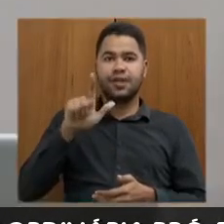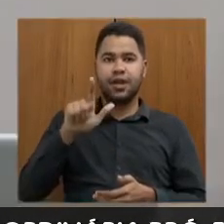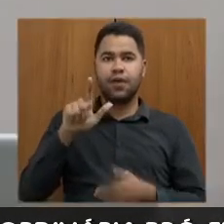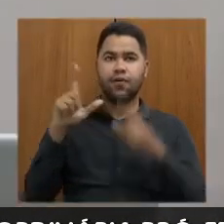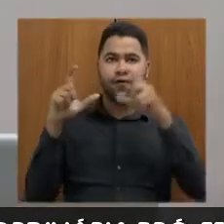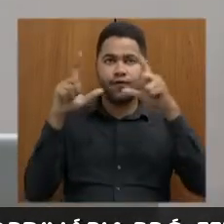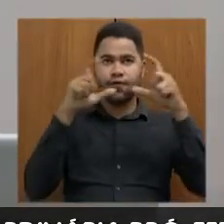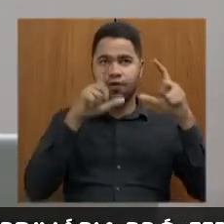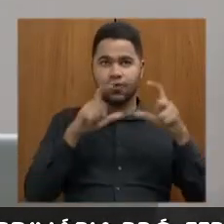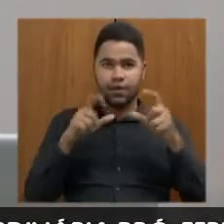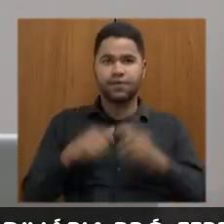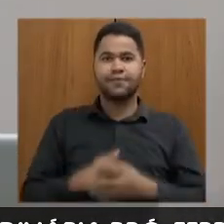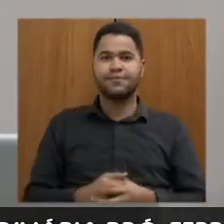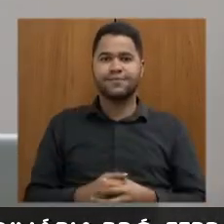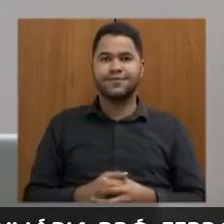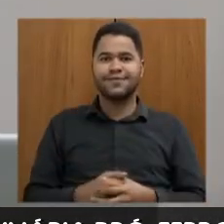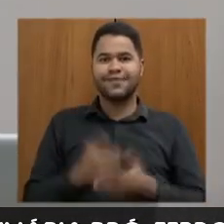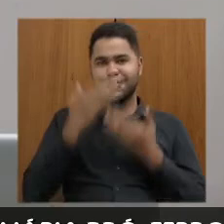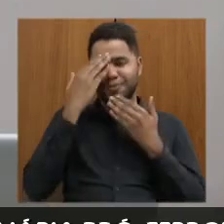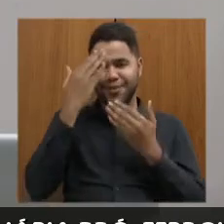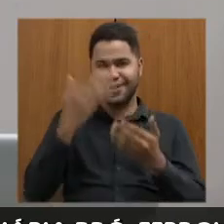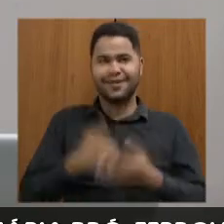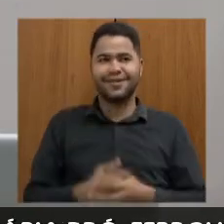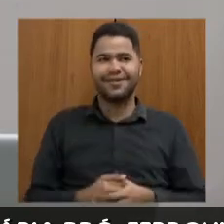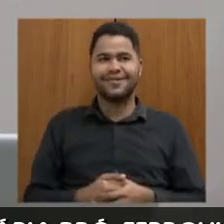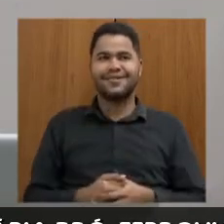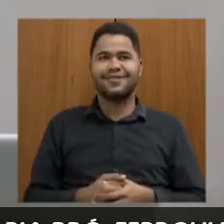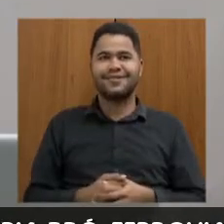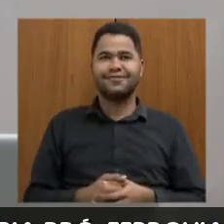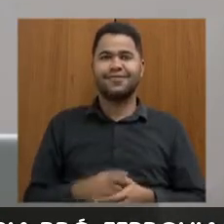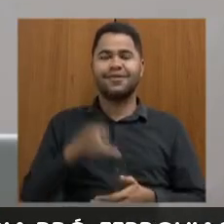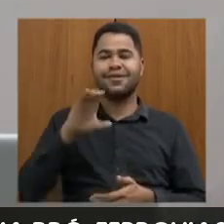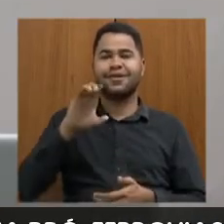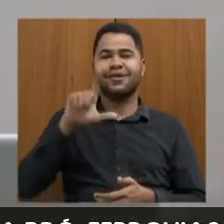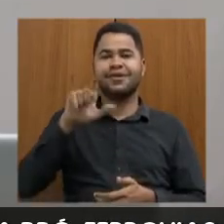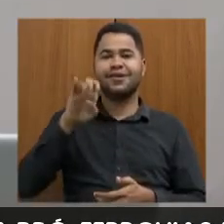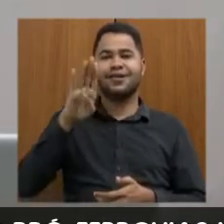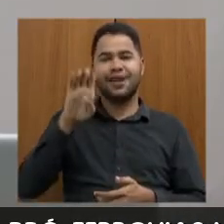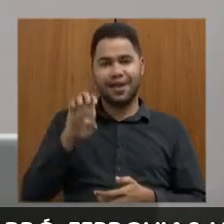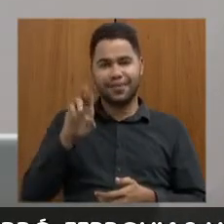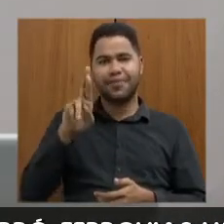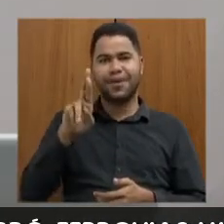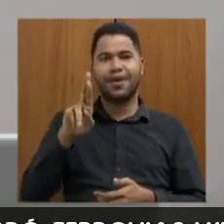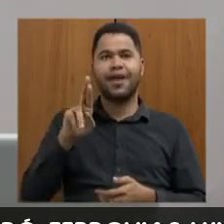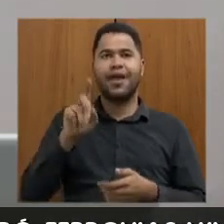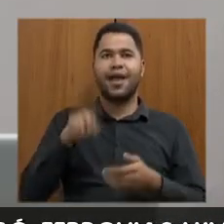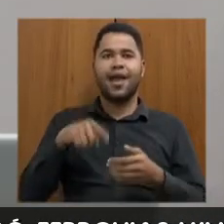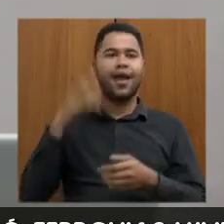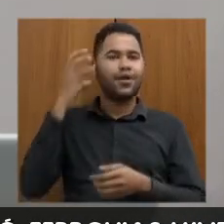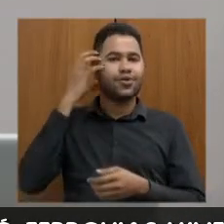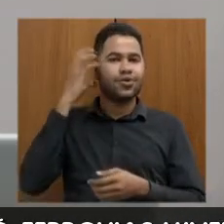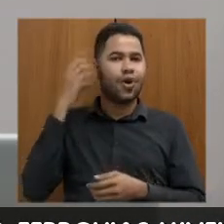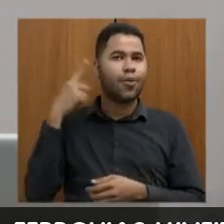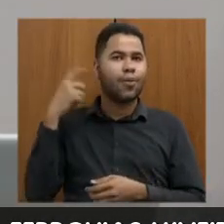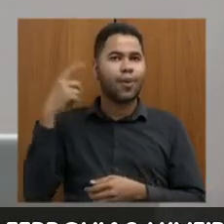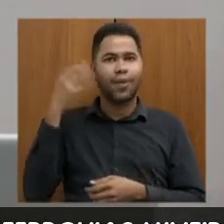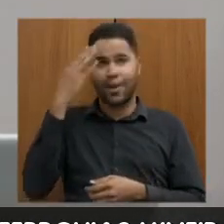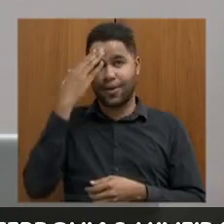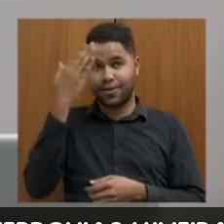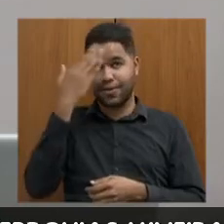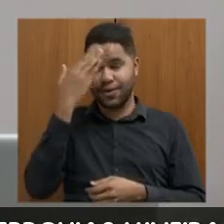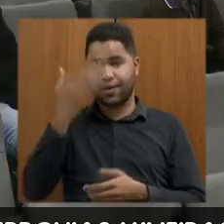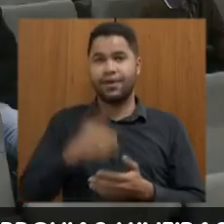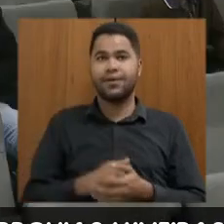fotógrafo Obrigado Daniel e o Cleber José Pimentel o operador de som Muito